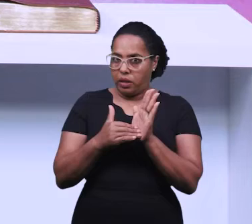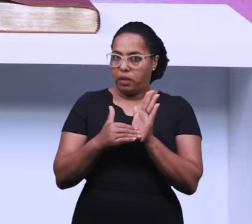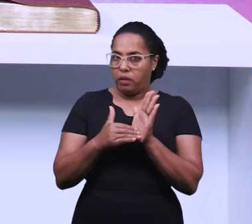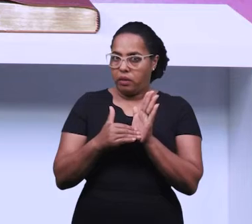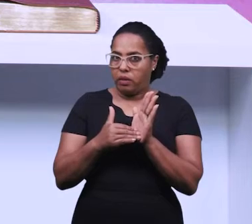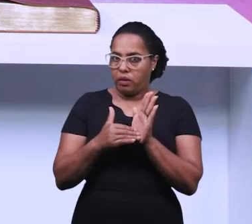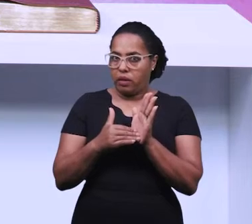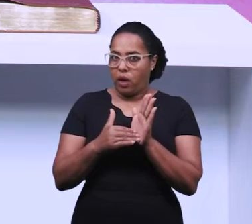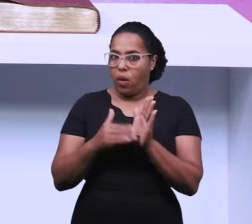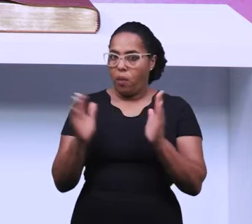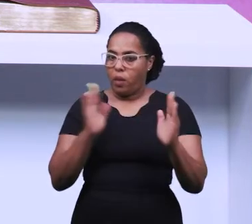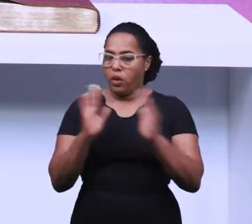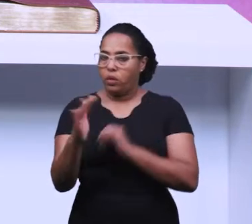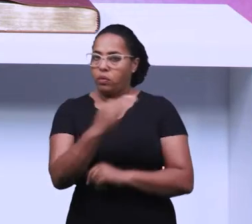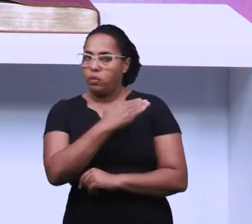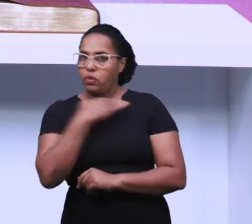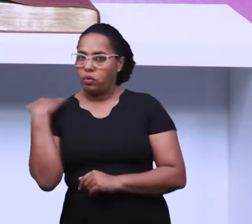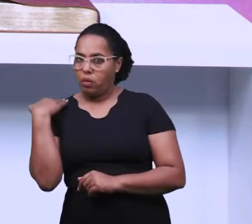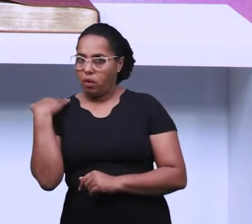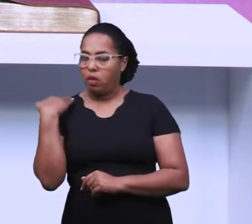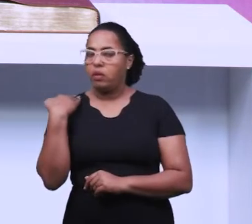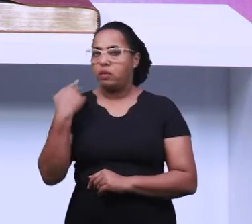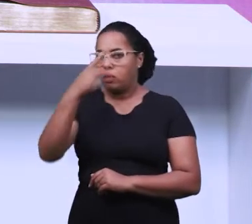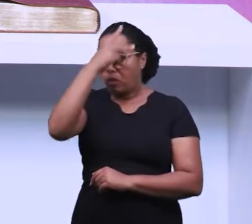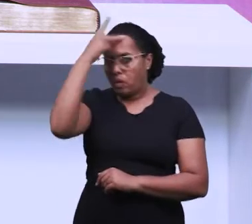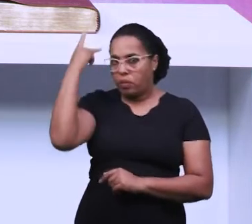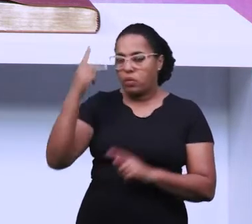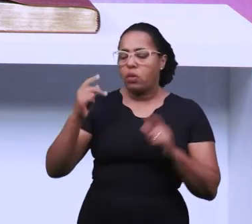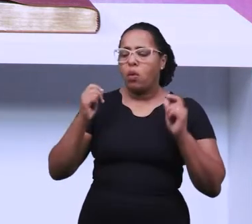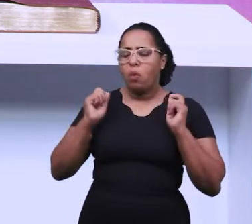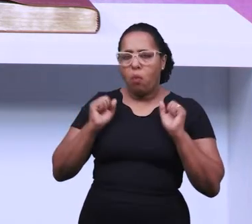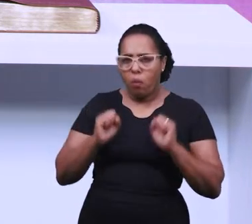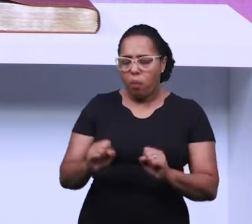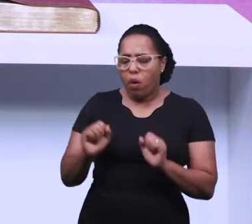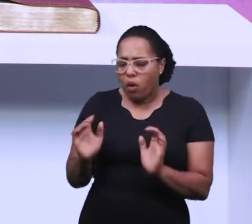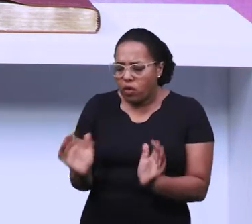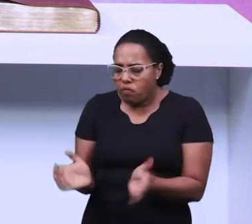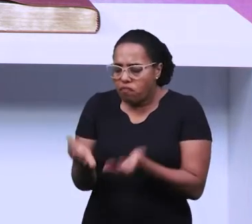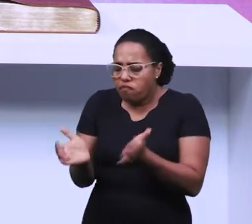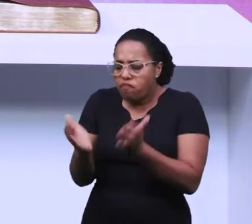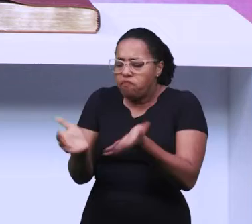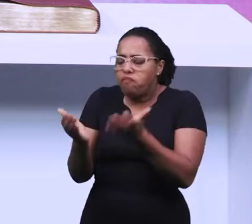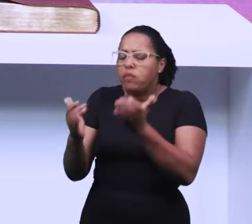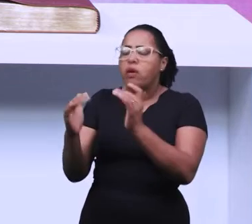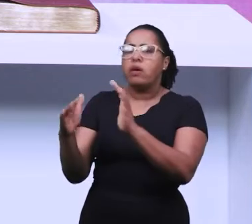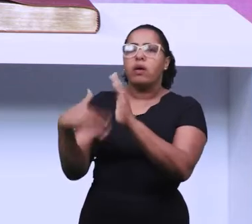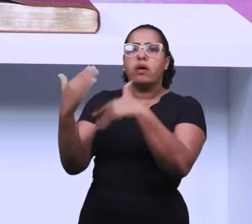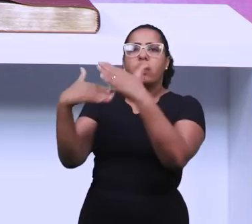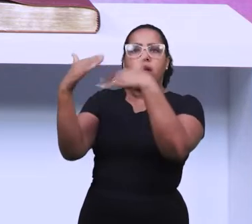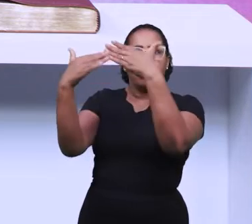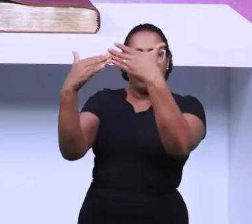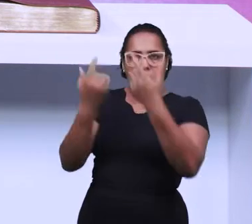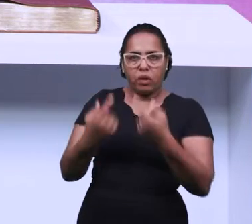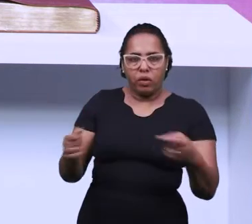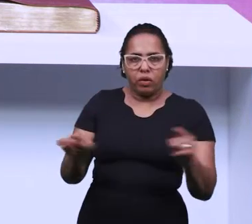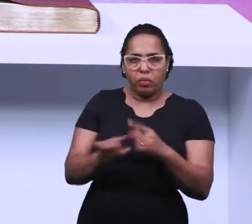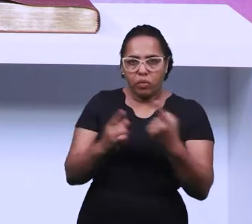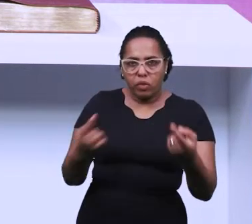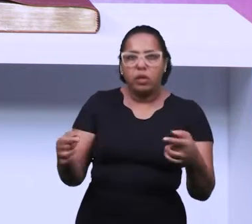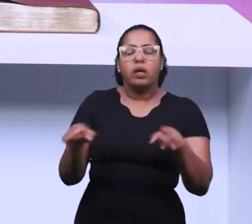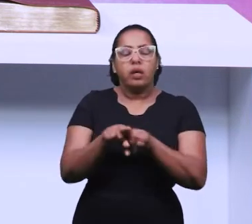o último dia de sua vida, o indivíduo pode ser trabalhado, estimulado, pode